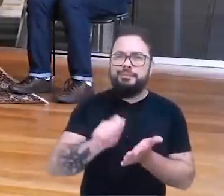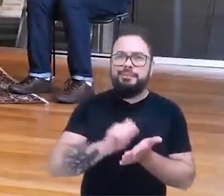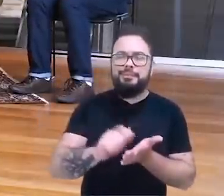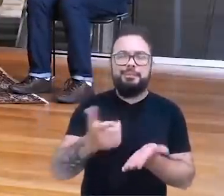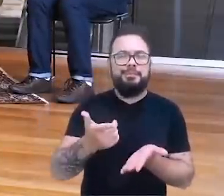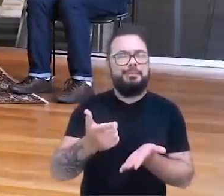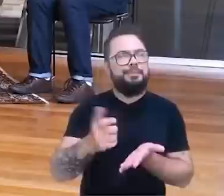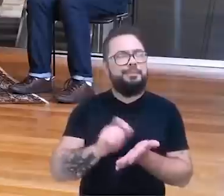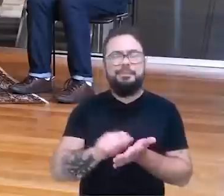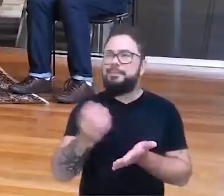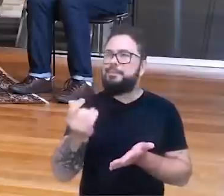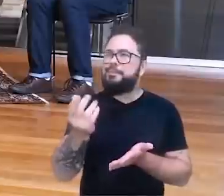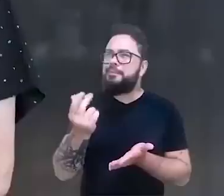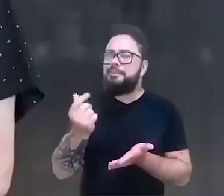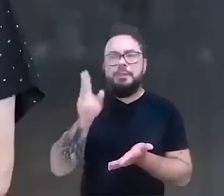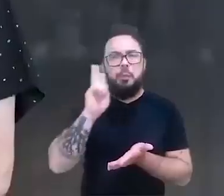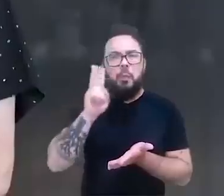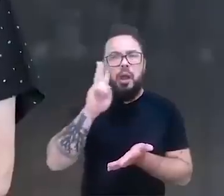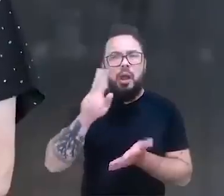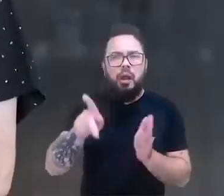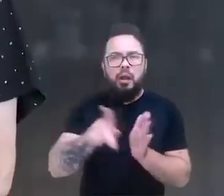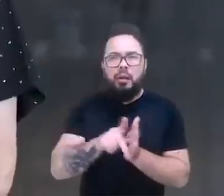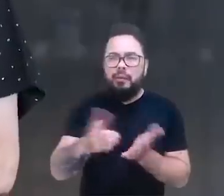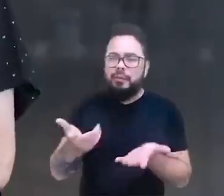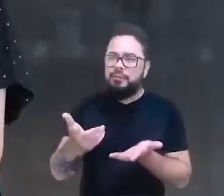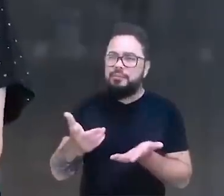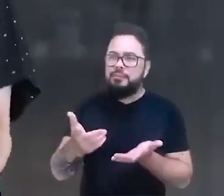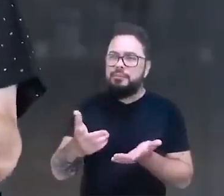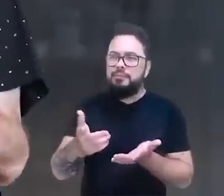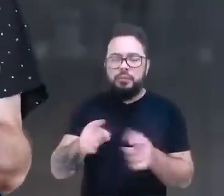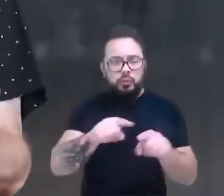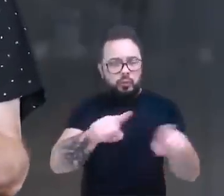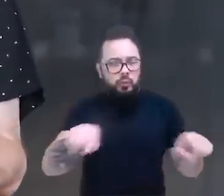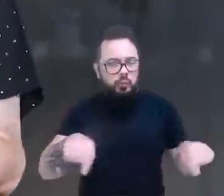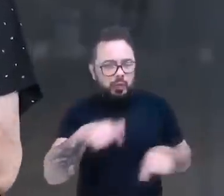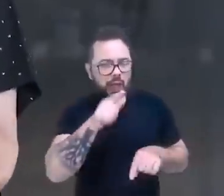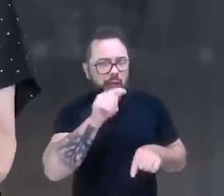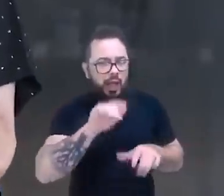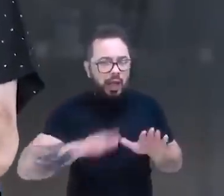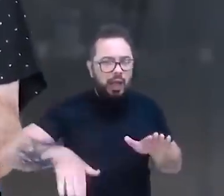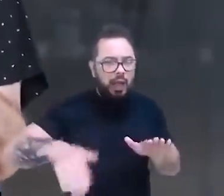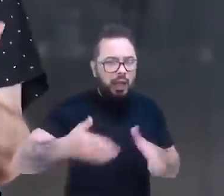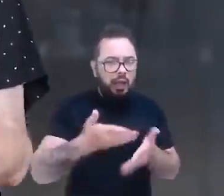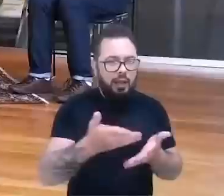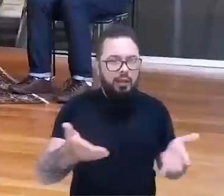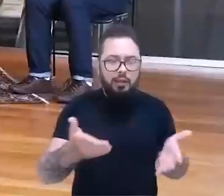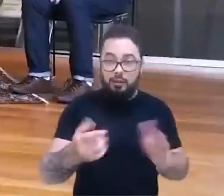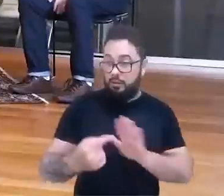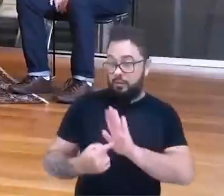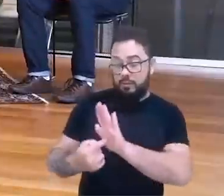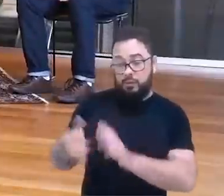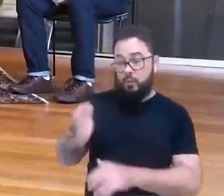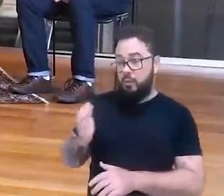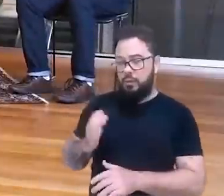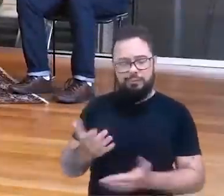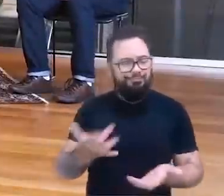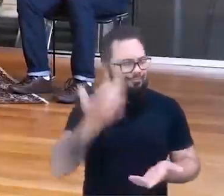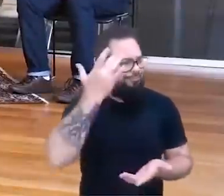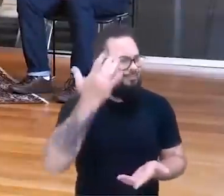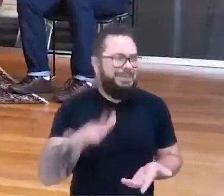eu vou escrever um conto que se passe uma piscina falar mal dos ricos horas